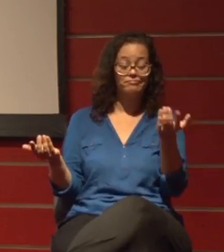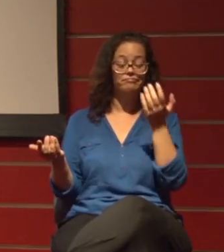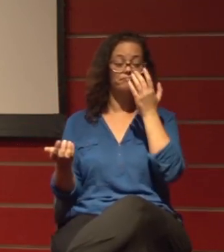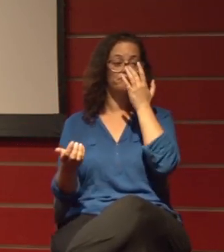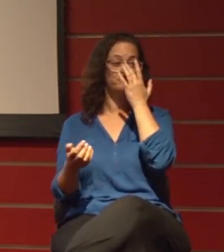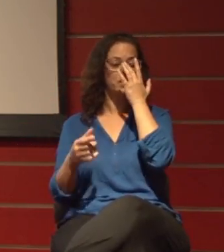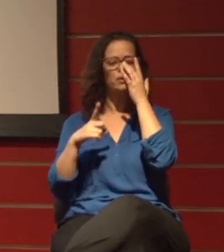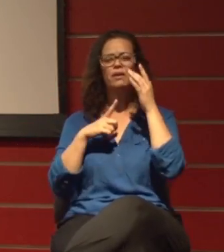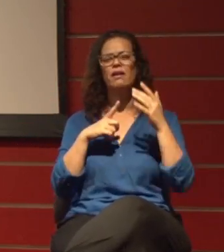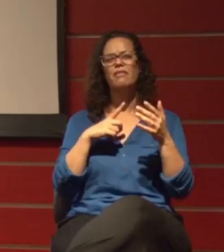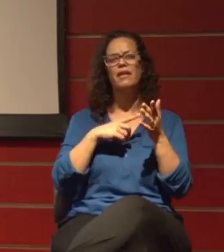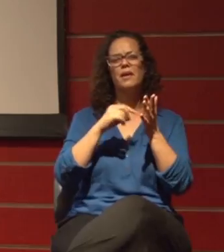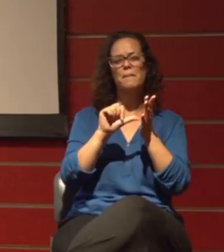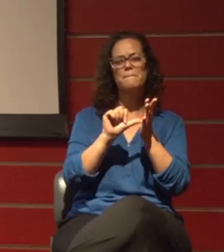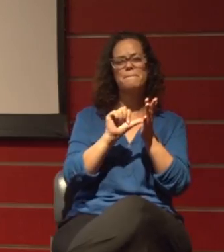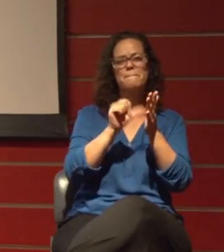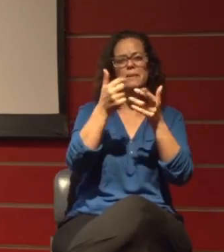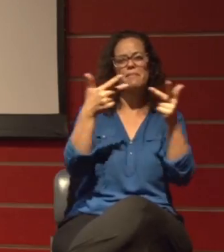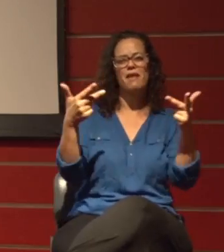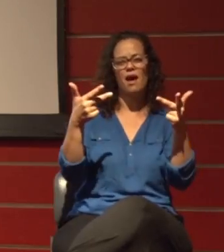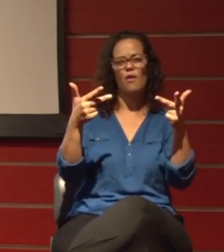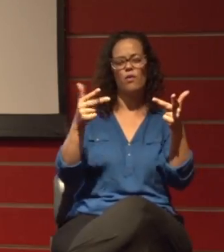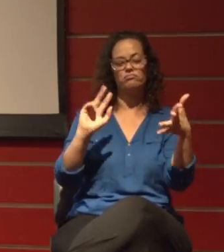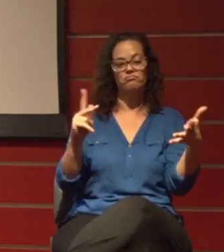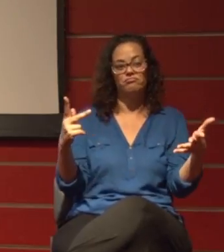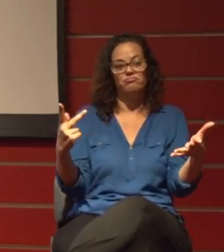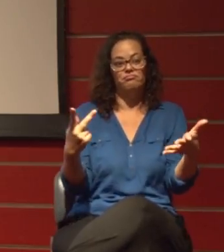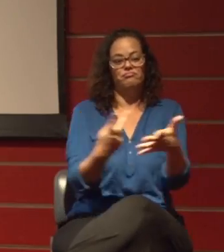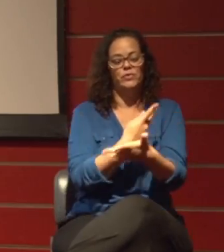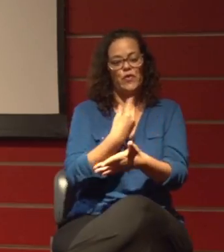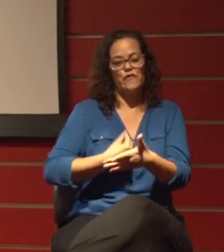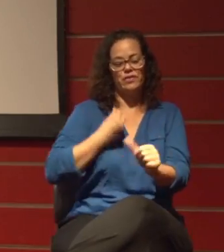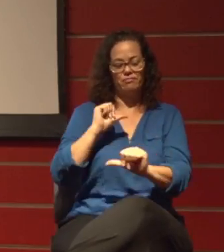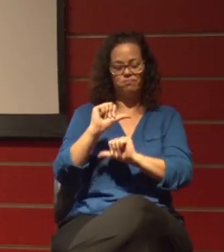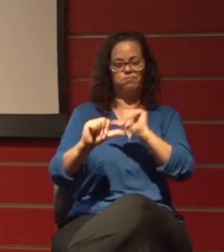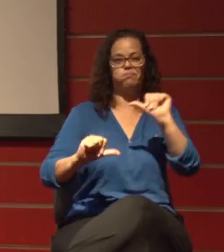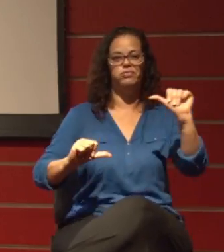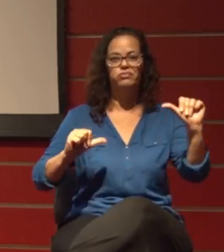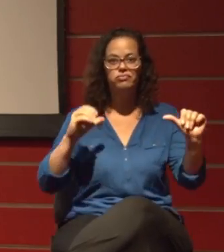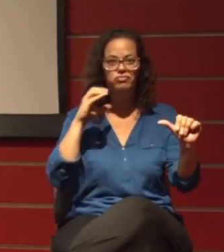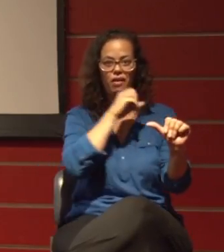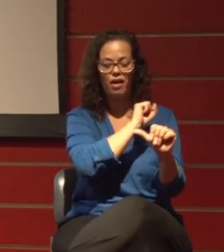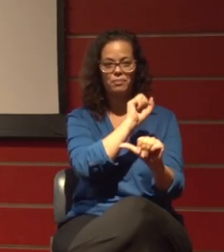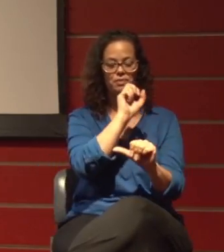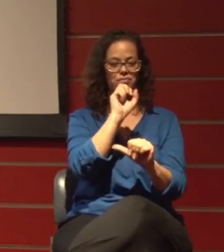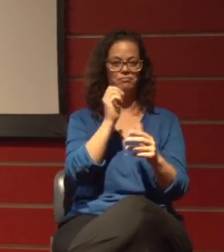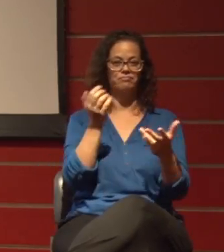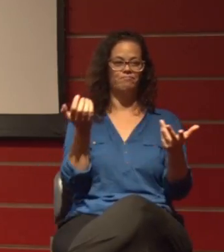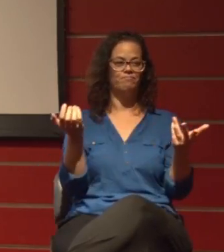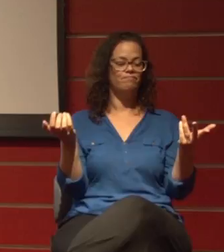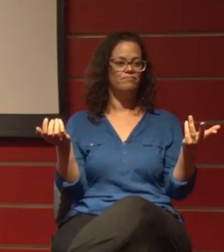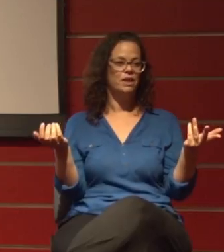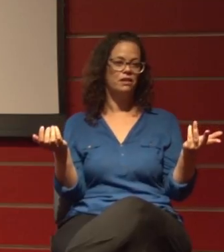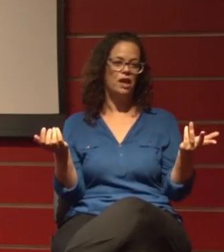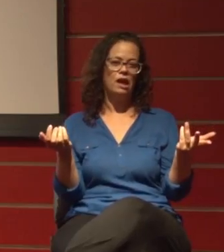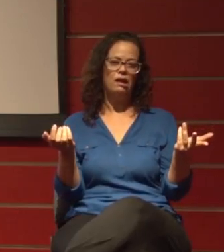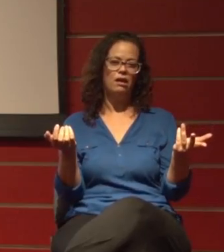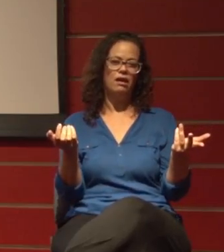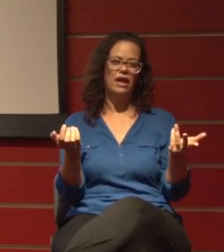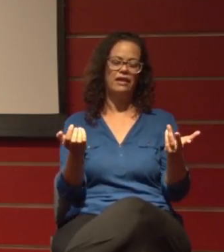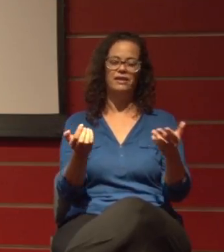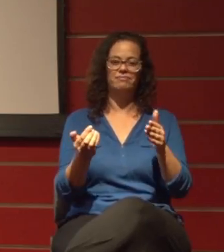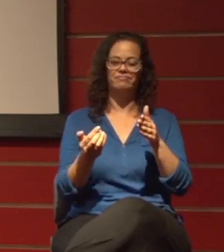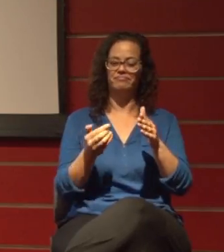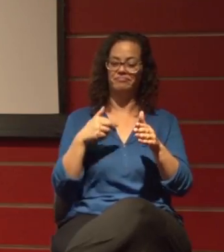efeito esse primeiro fato que vai mudar a vida dele de uma maneira é completamente eh que não volta